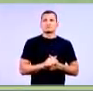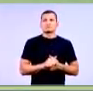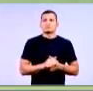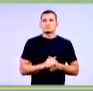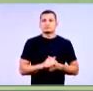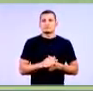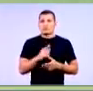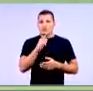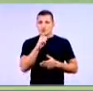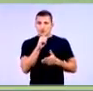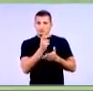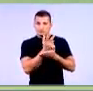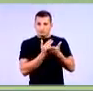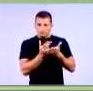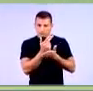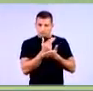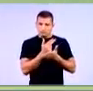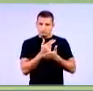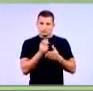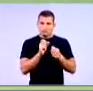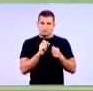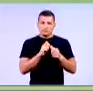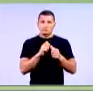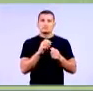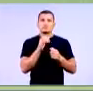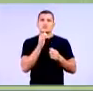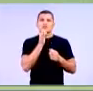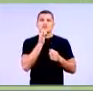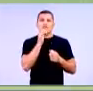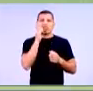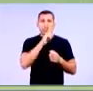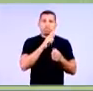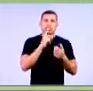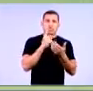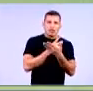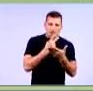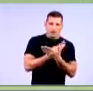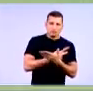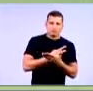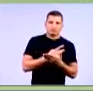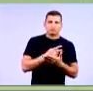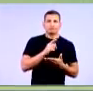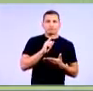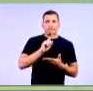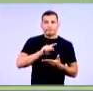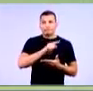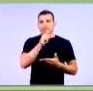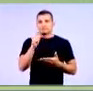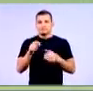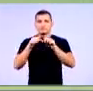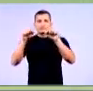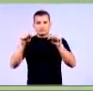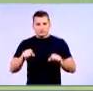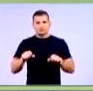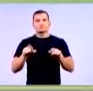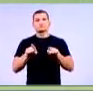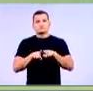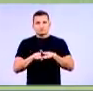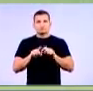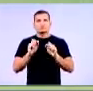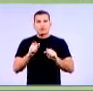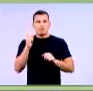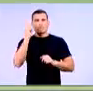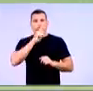modelo tiver sido realizado de forma incorreta, consequentemente, o sistema também vai assumir esses